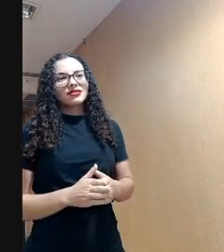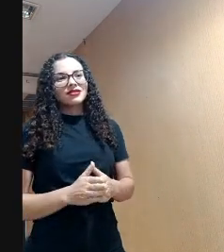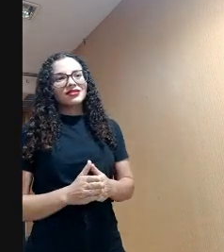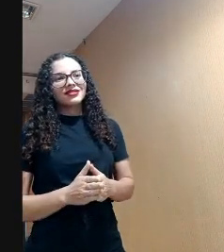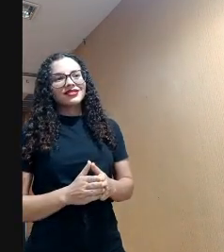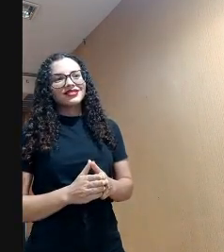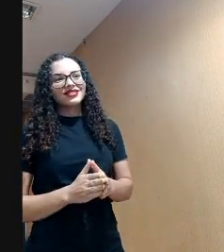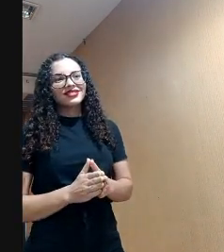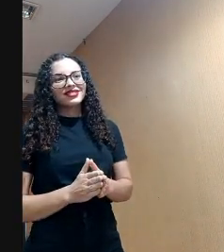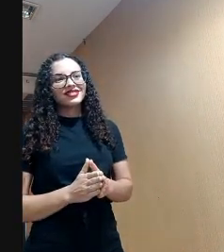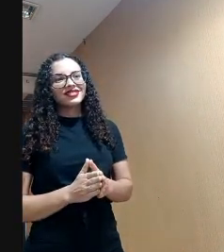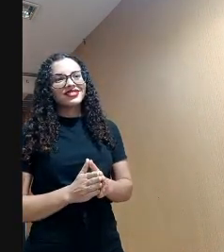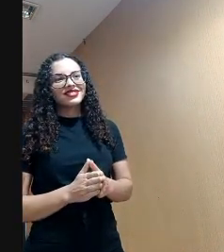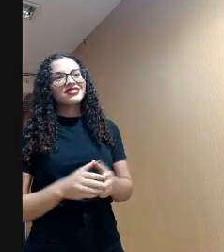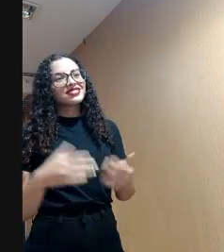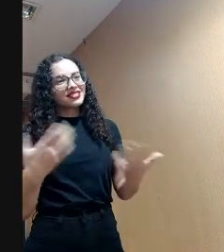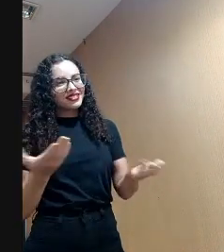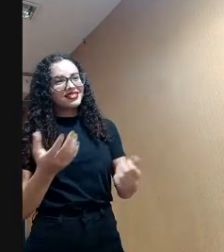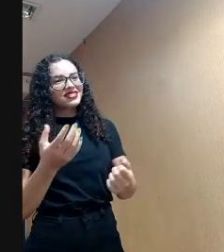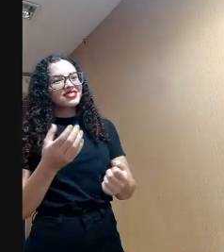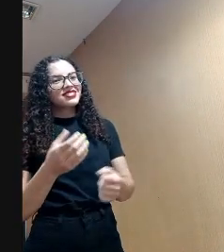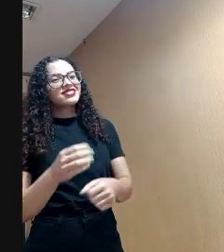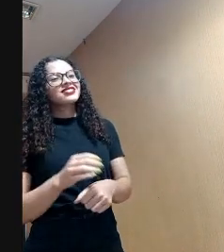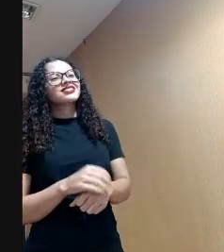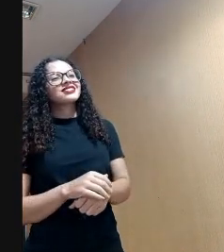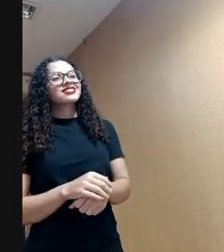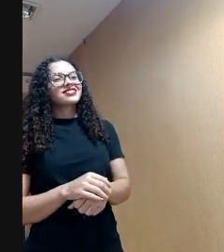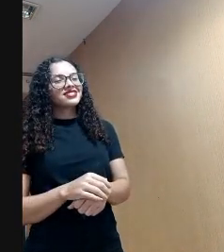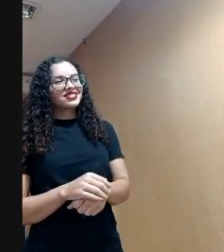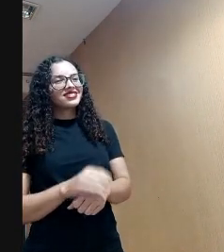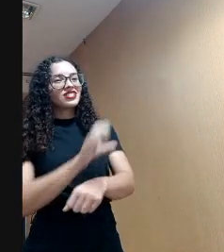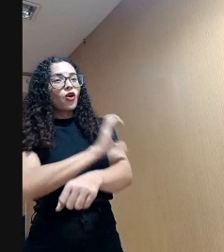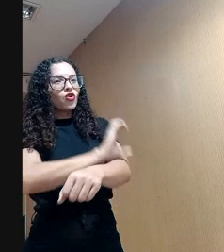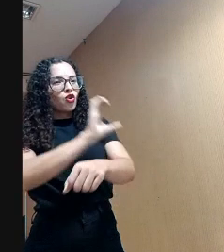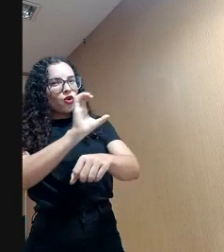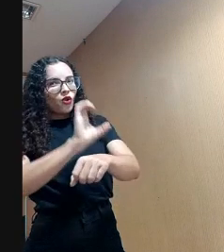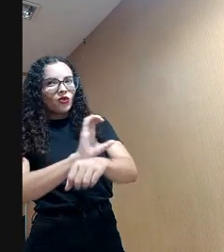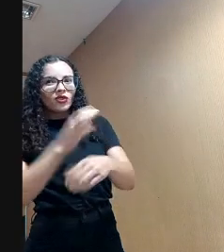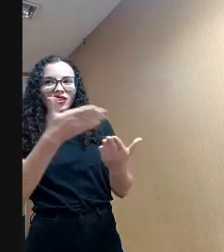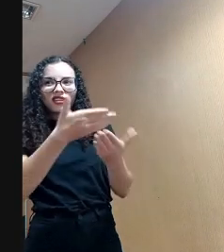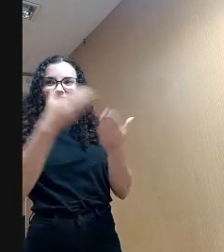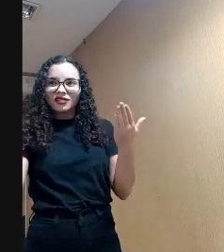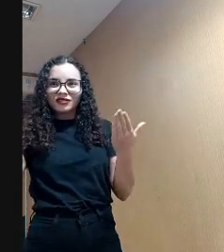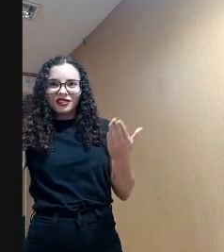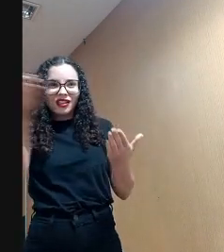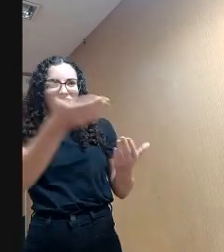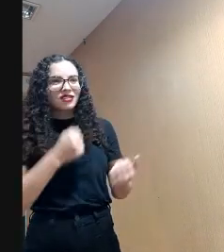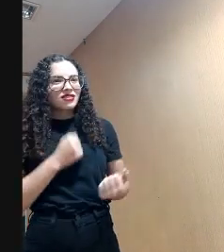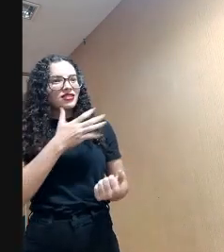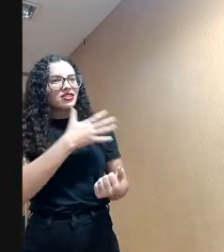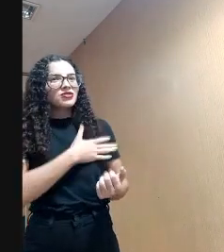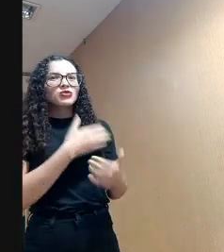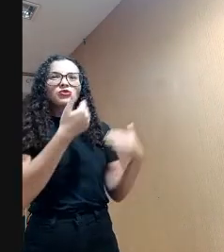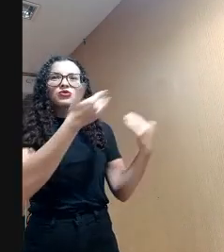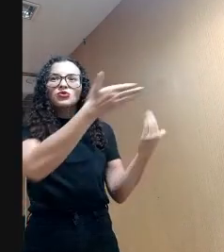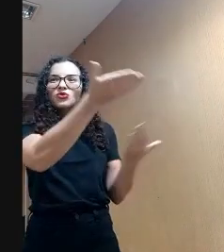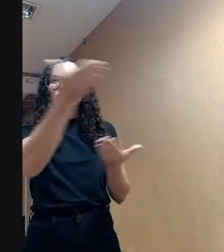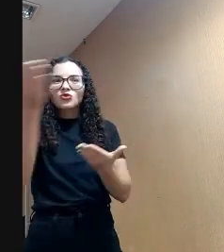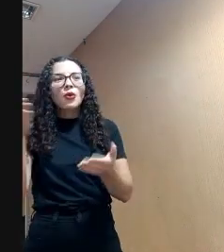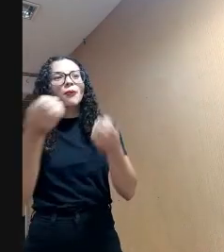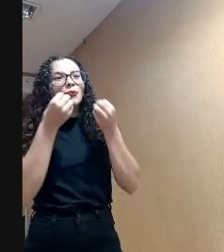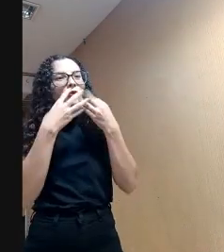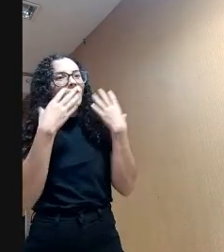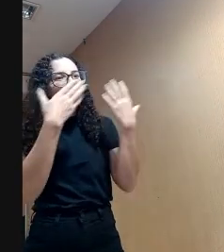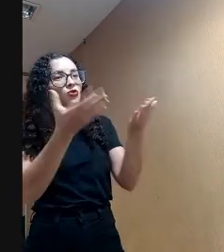a coordenação do cerimonial, a comissão do EMIP 2023. Senhoras e senhores, boa noite. Sejam